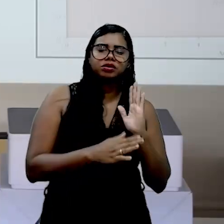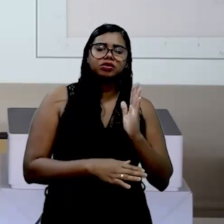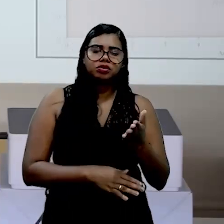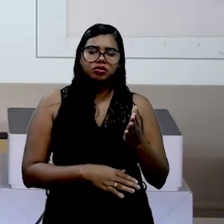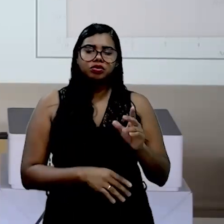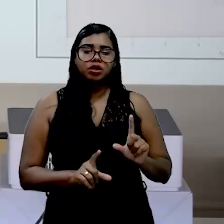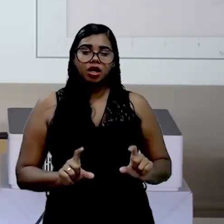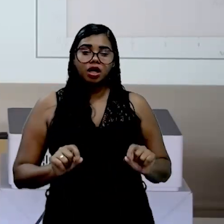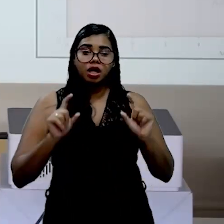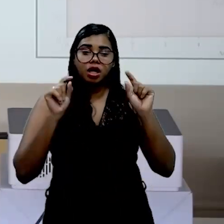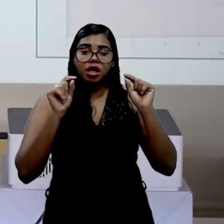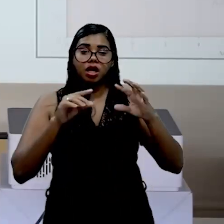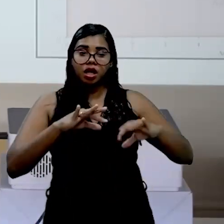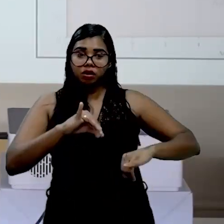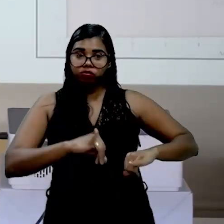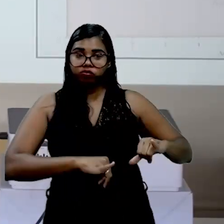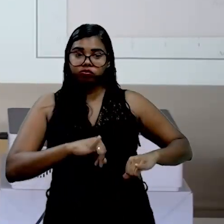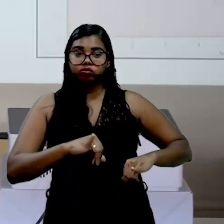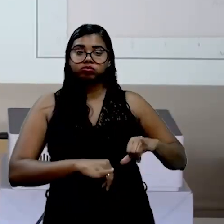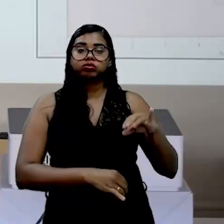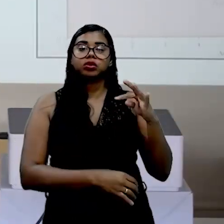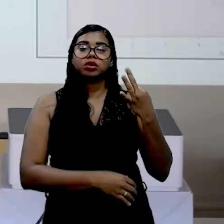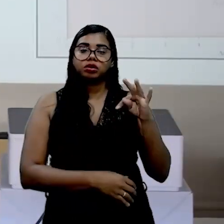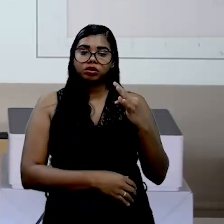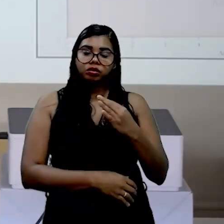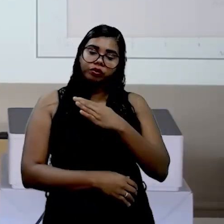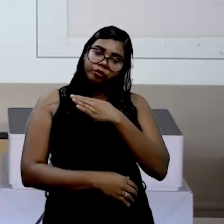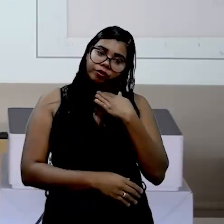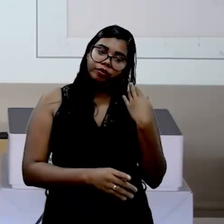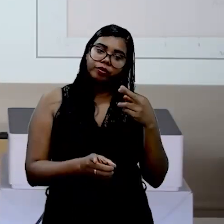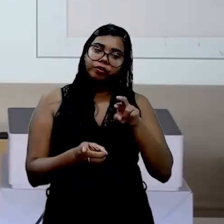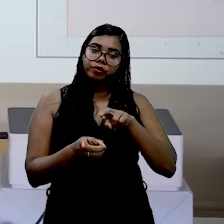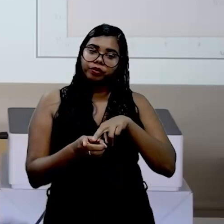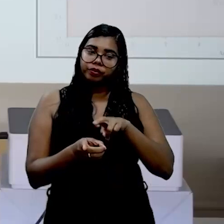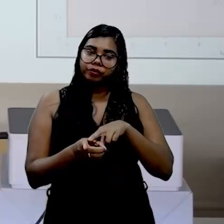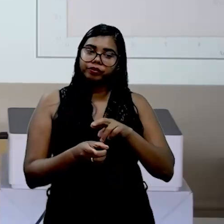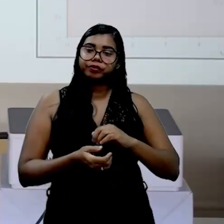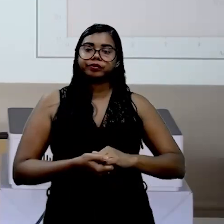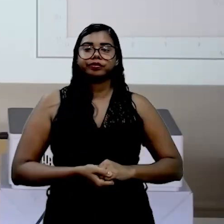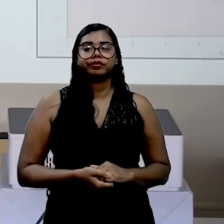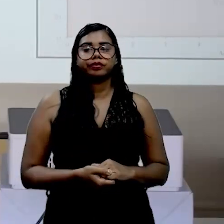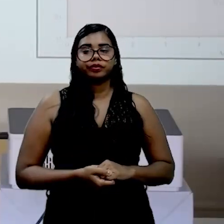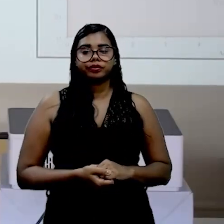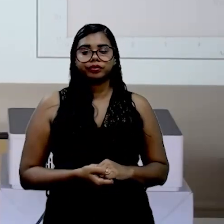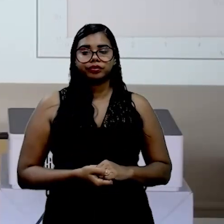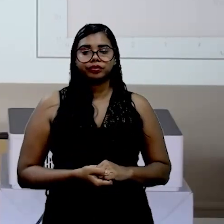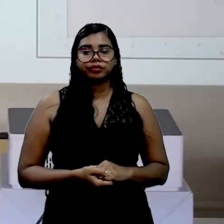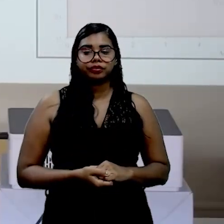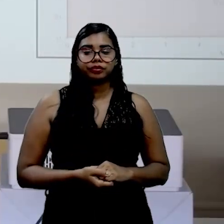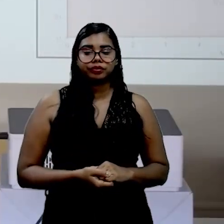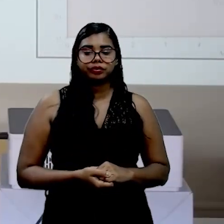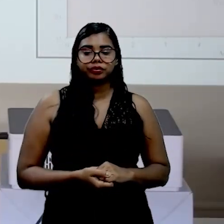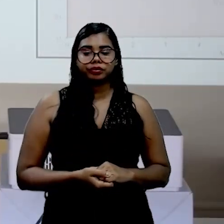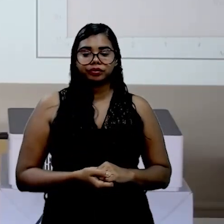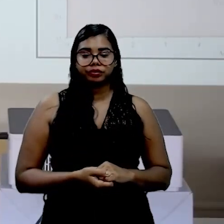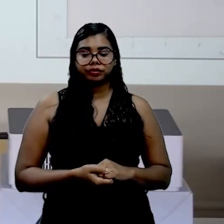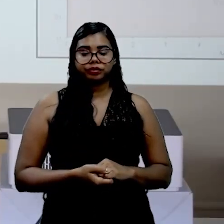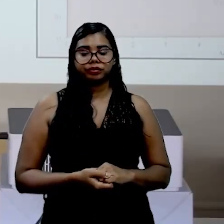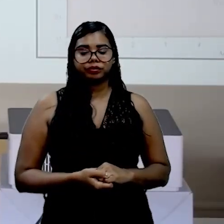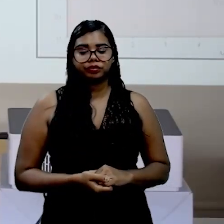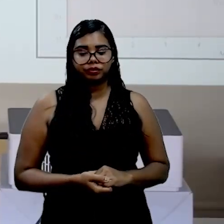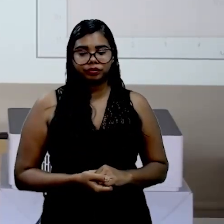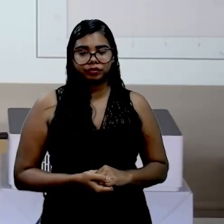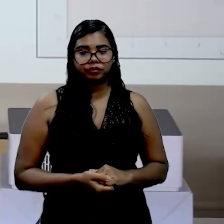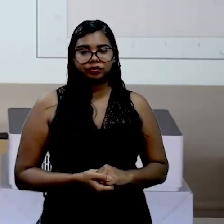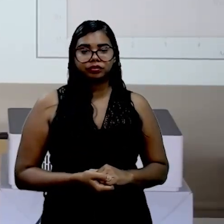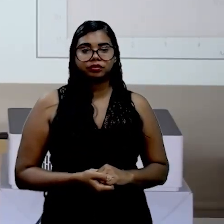da dor que é de morrer de câncer de próstata. O meu pai foi vítima de câncer de próstata. Pronto. Inclusive, na fase mais aguda,